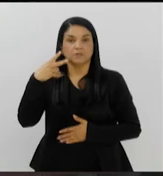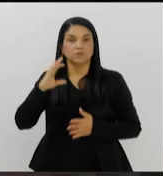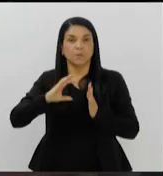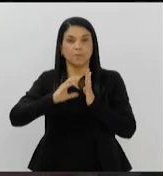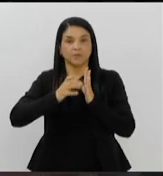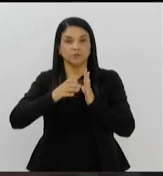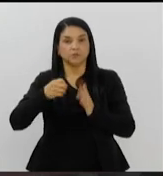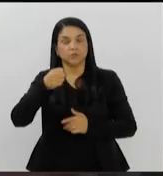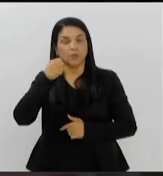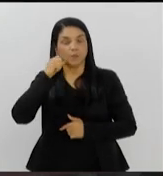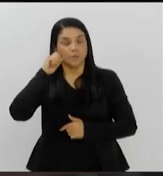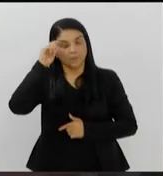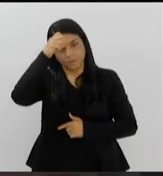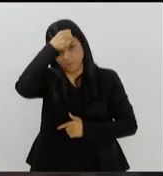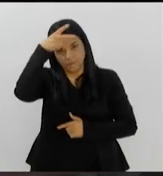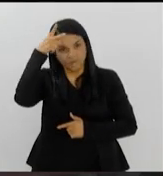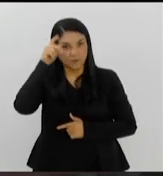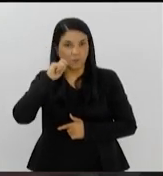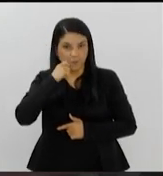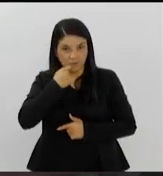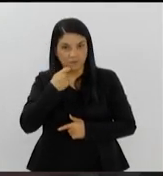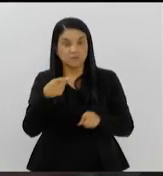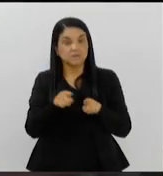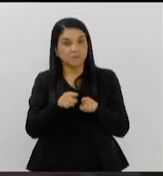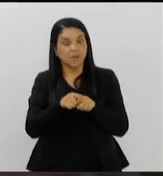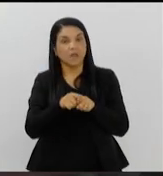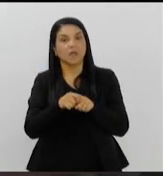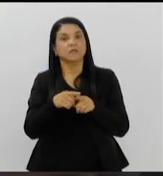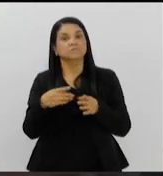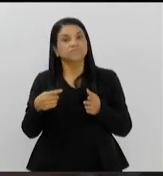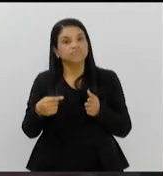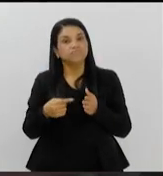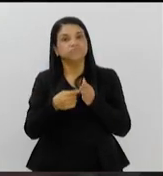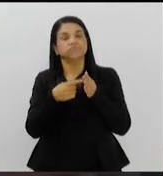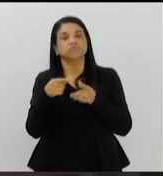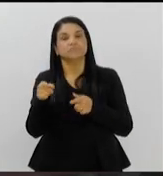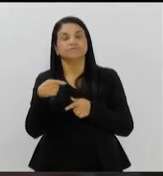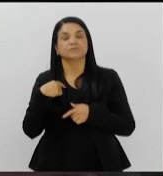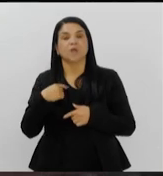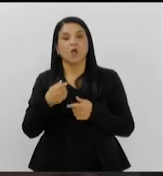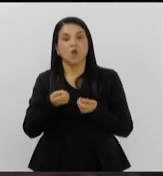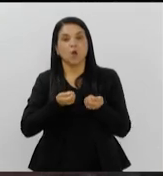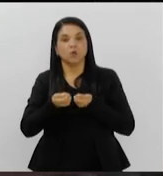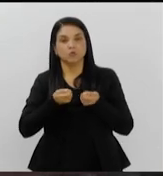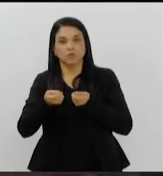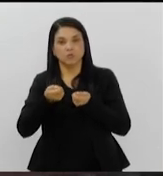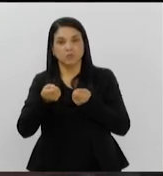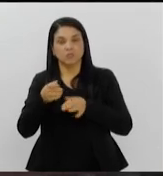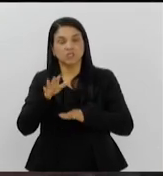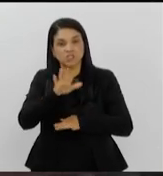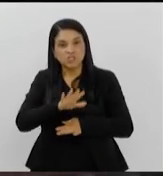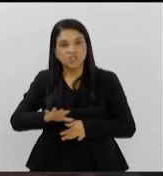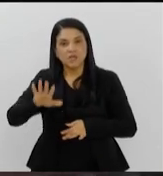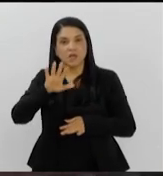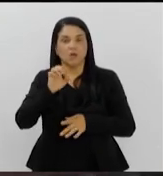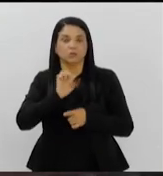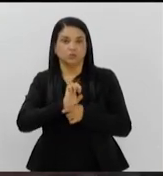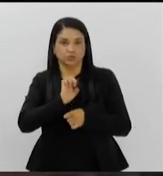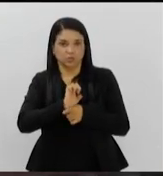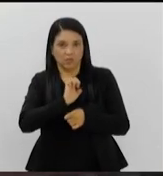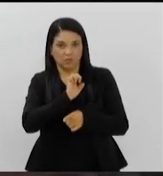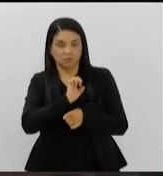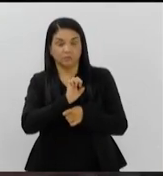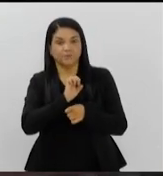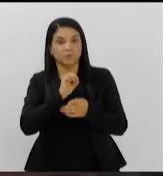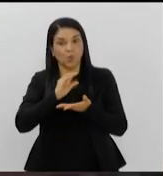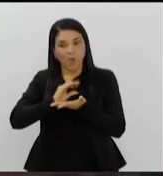né? Acionei também a Controladoria Geral do Estado, porque o repasse que é